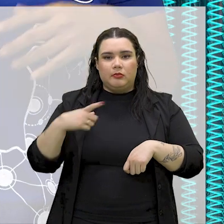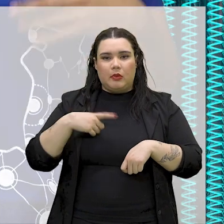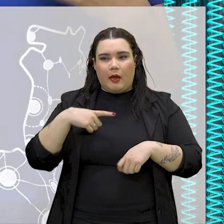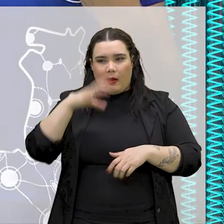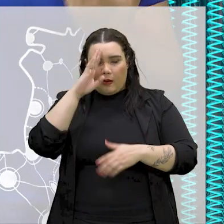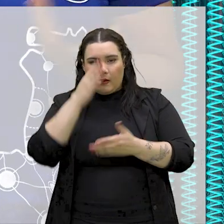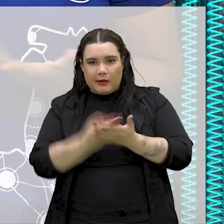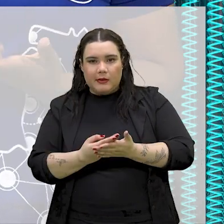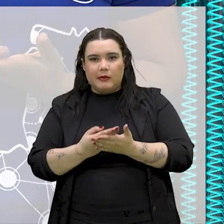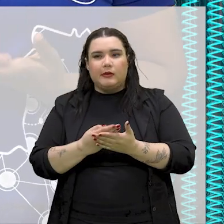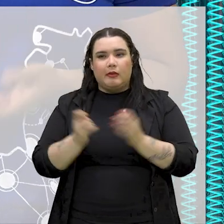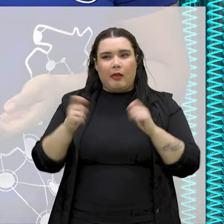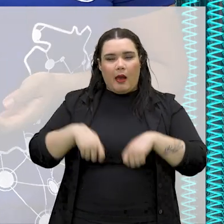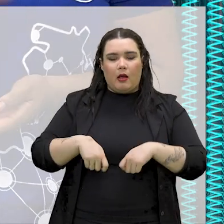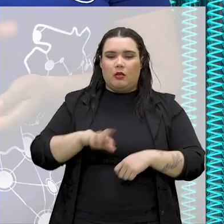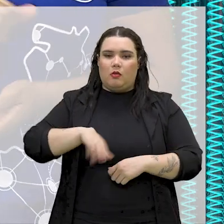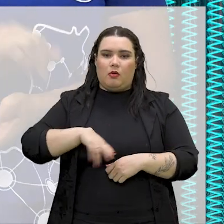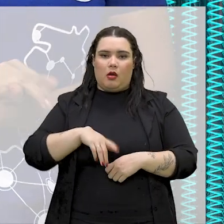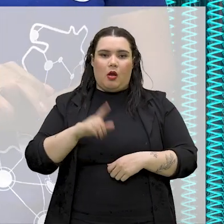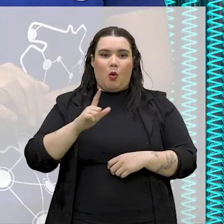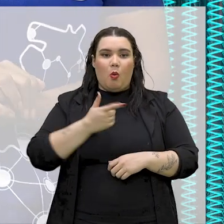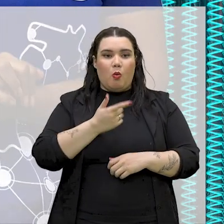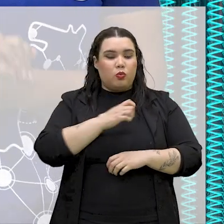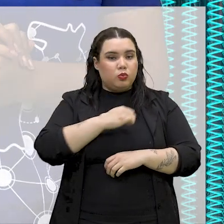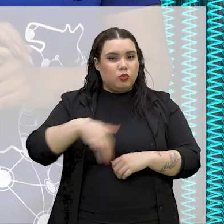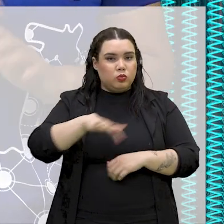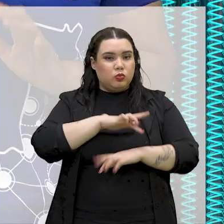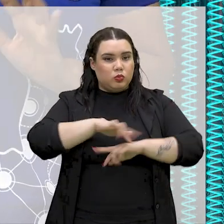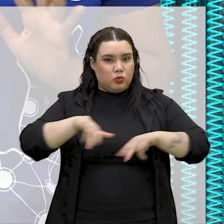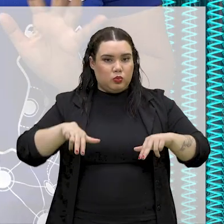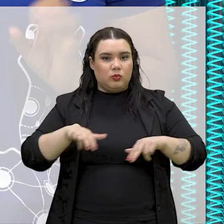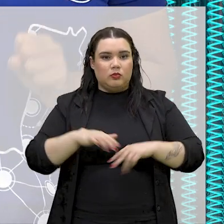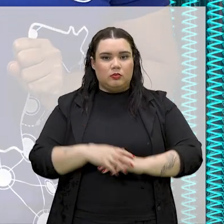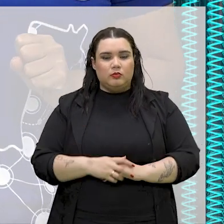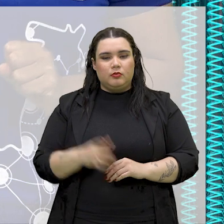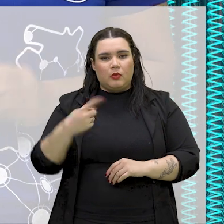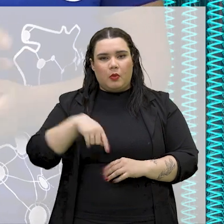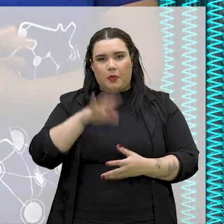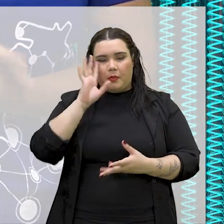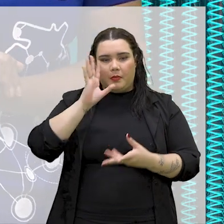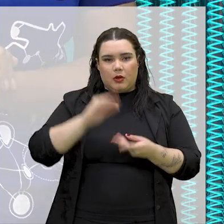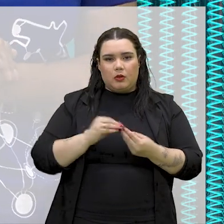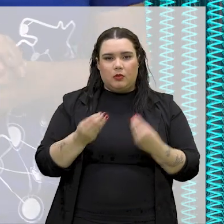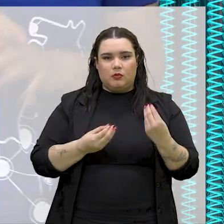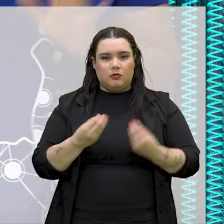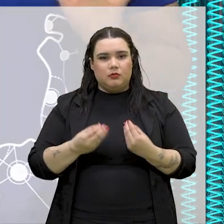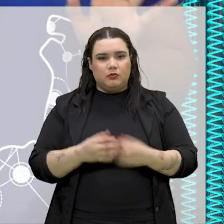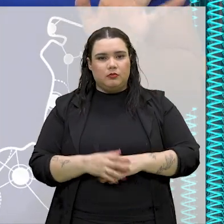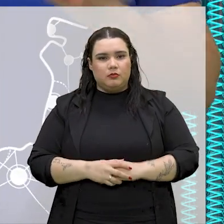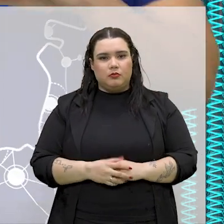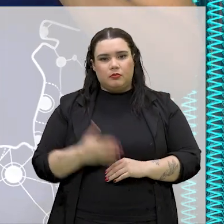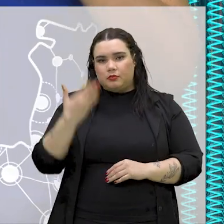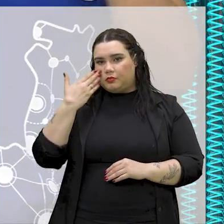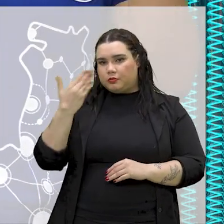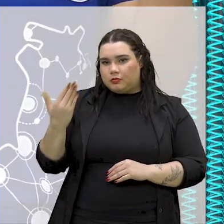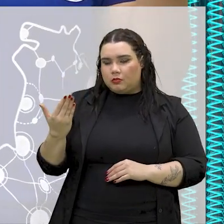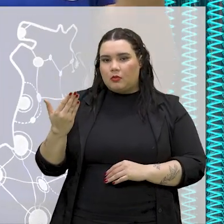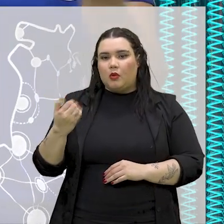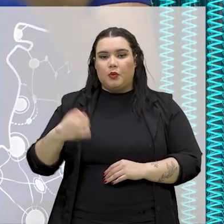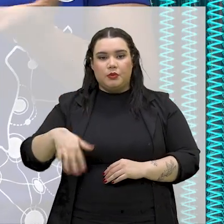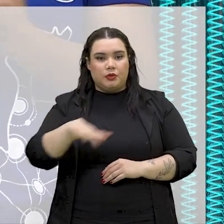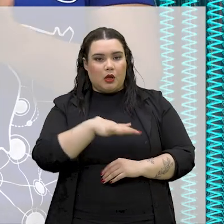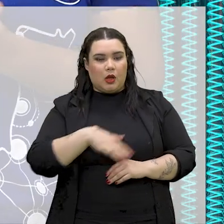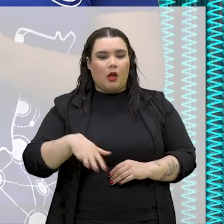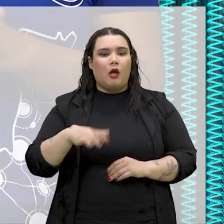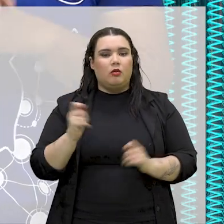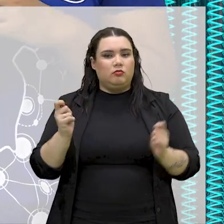que possa acontecer. Vejam comigo os exemplos para que vocês possam compreender melhor. Aqui uma possibilidade geral,